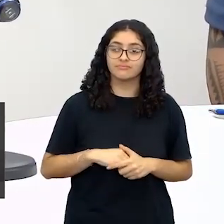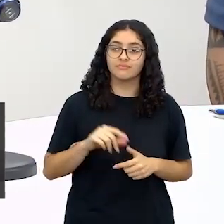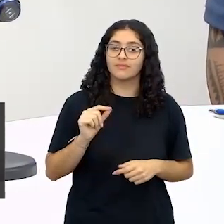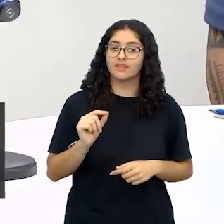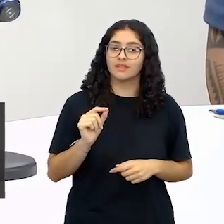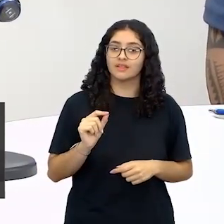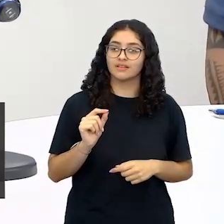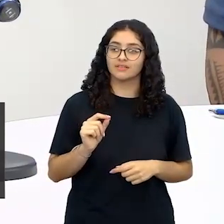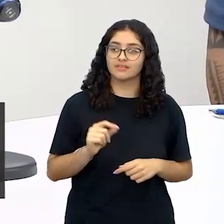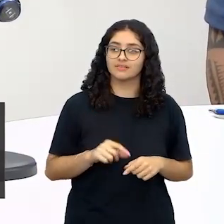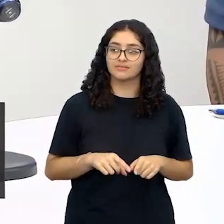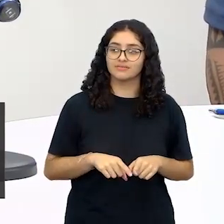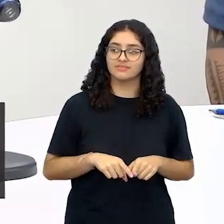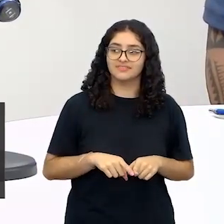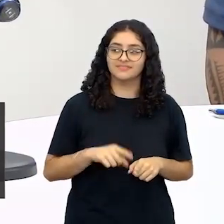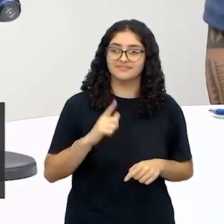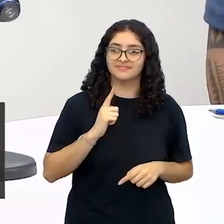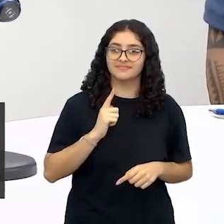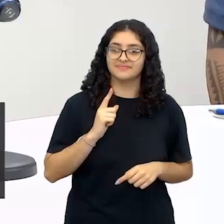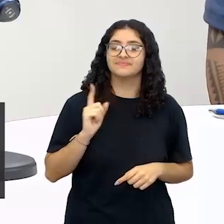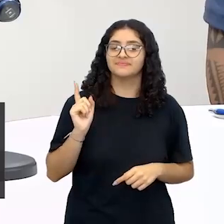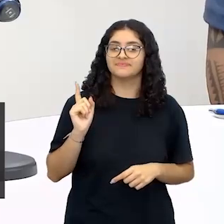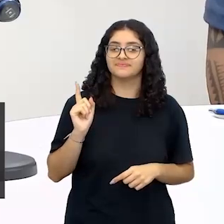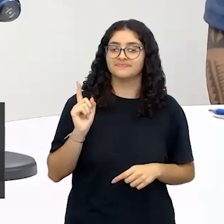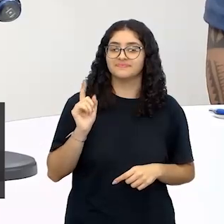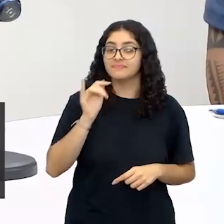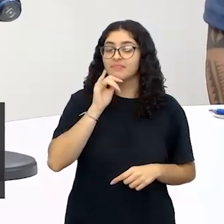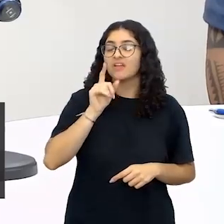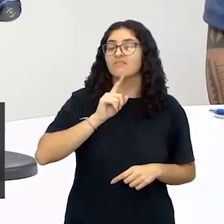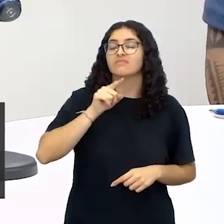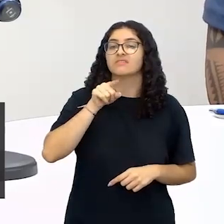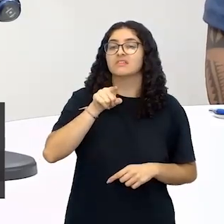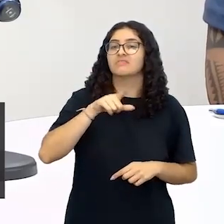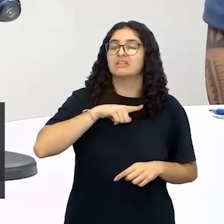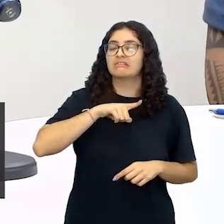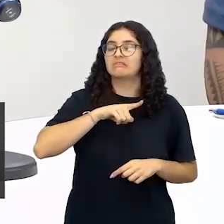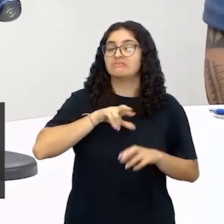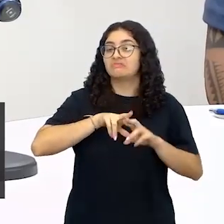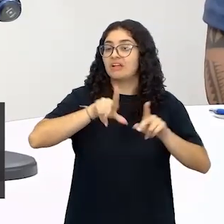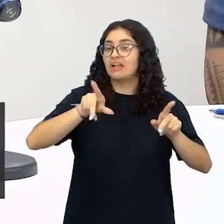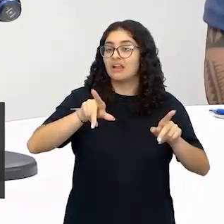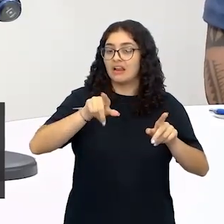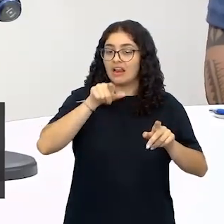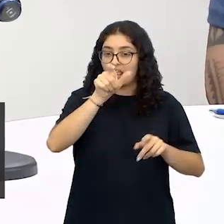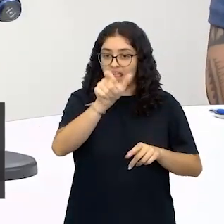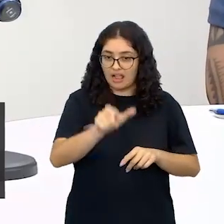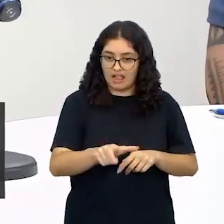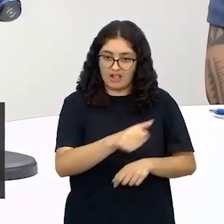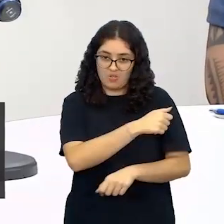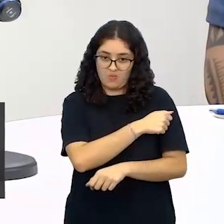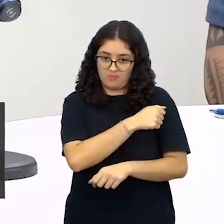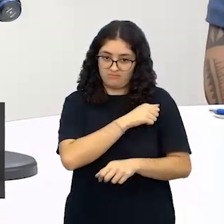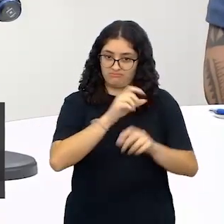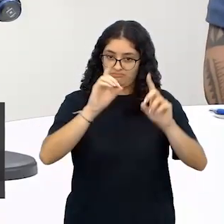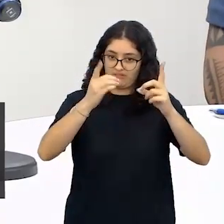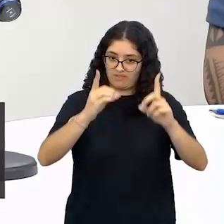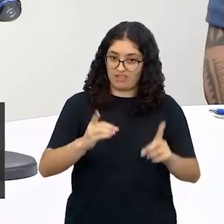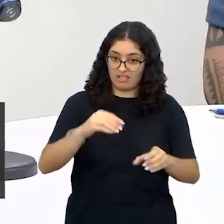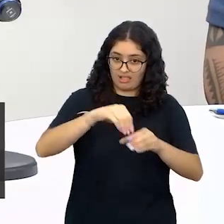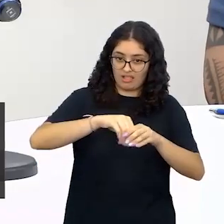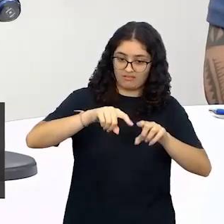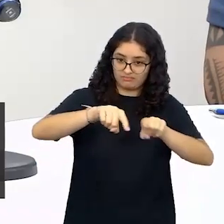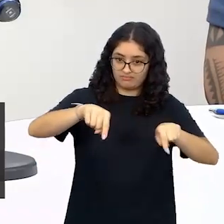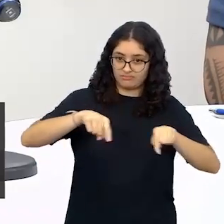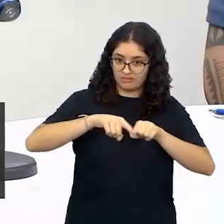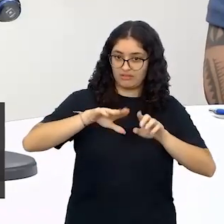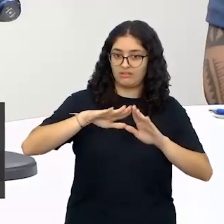que você vai pensar não fazendo uma coisa diferente para aquele aluno com deficiência que você tem na sua sala,